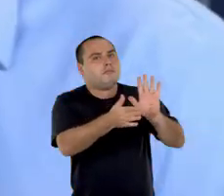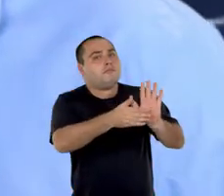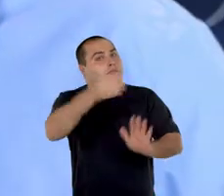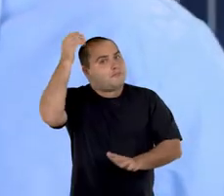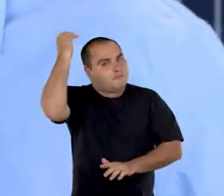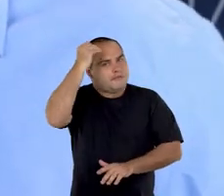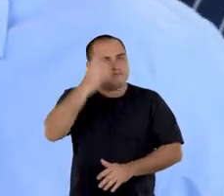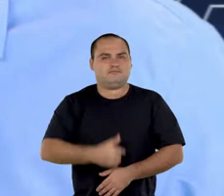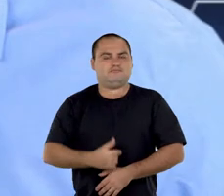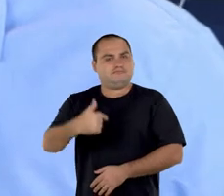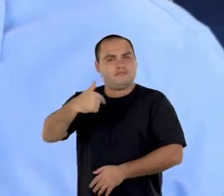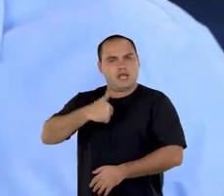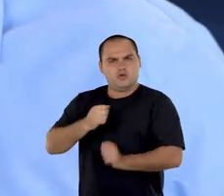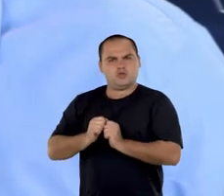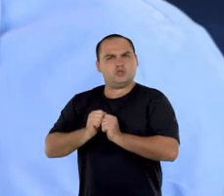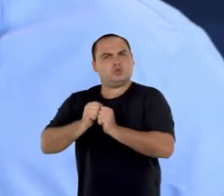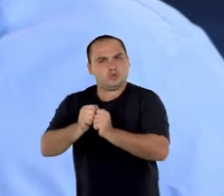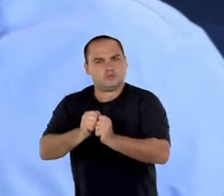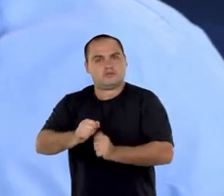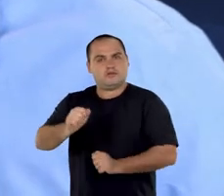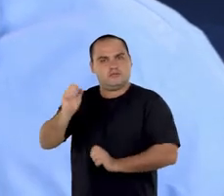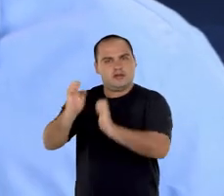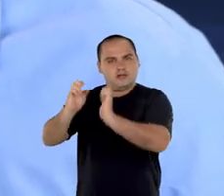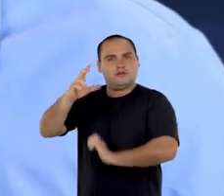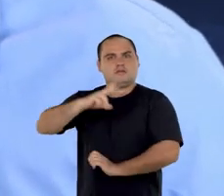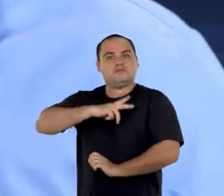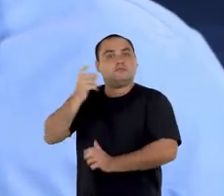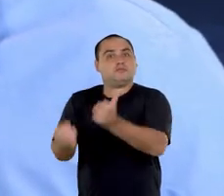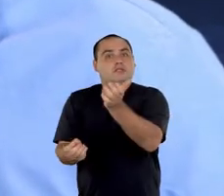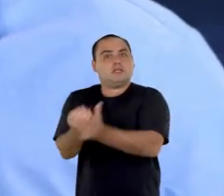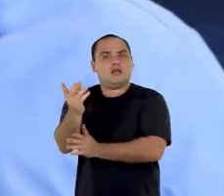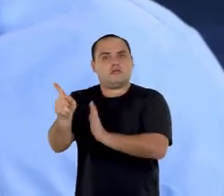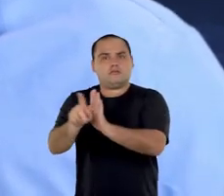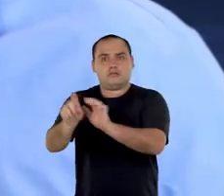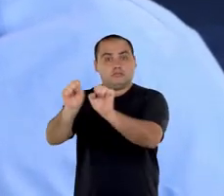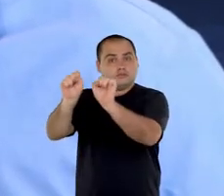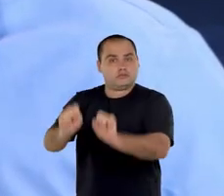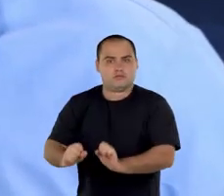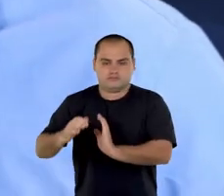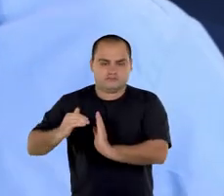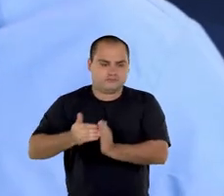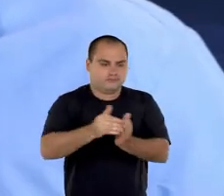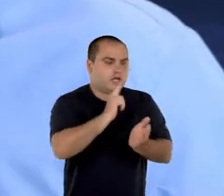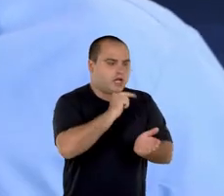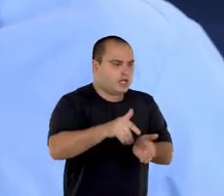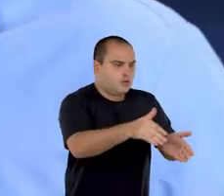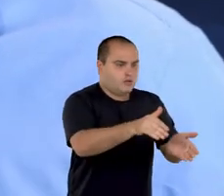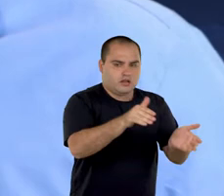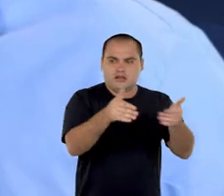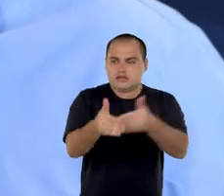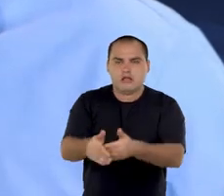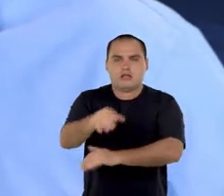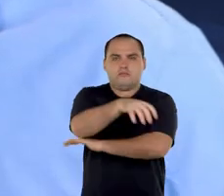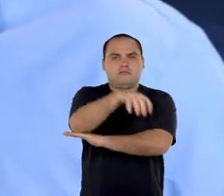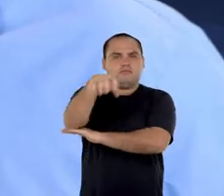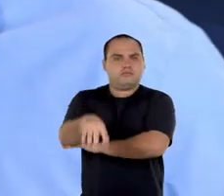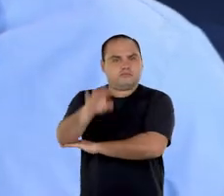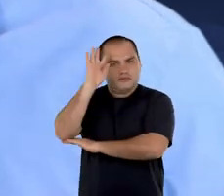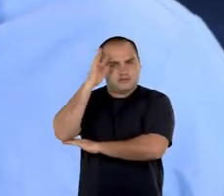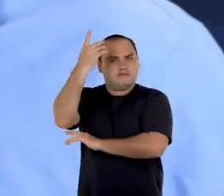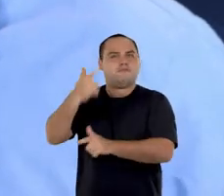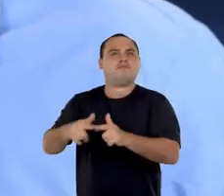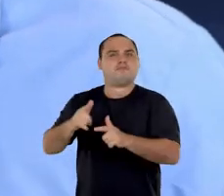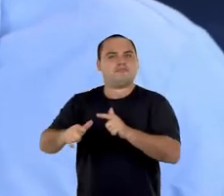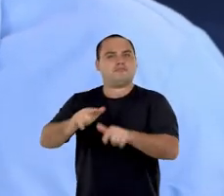Mafra. Vou criar, com a iniciativa privada, um sistema de barcaças para levar os contêineres pelo rio até o porto e resolver